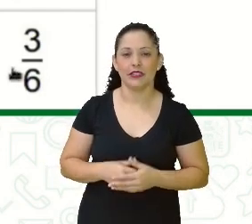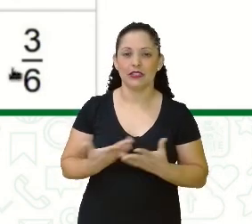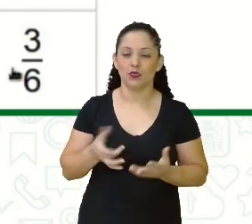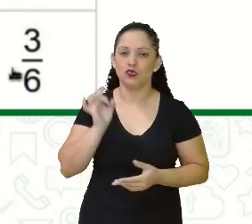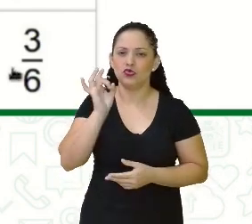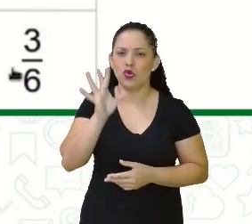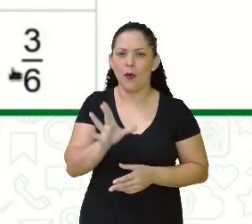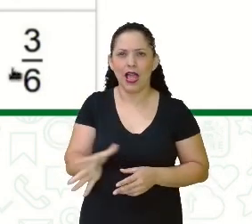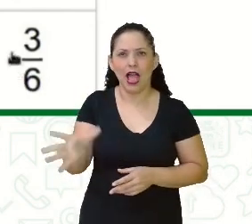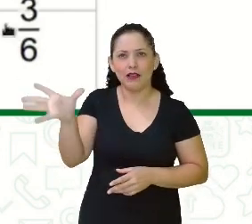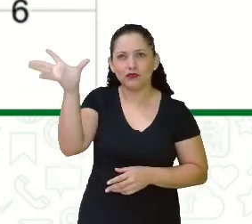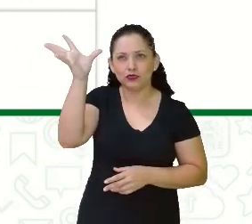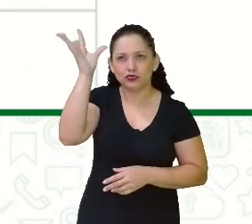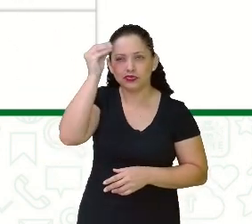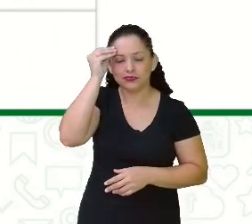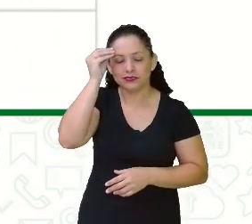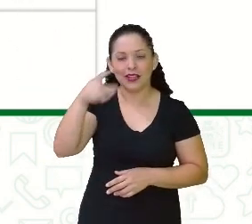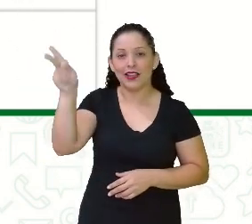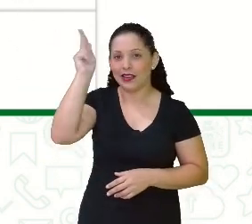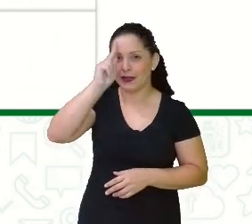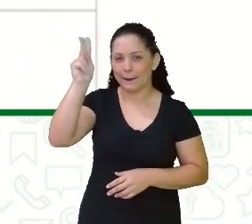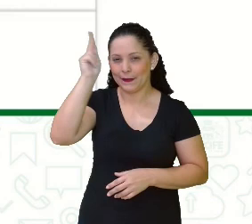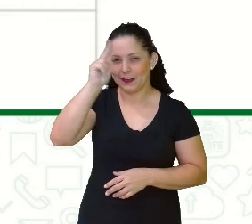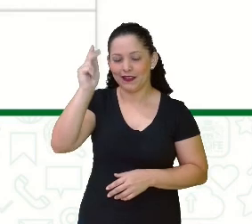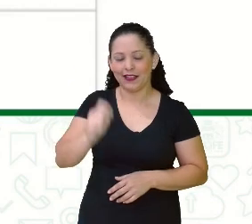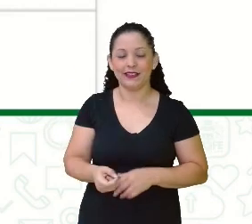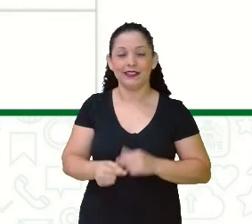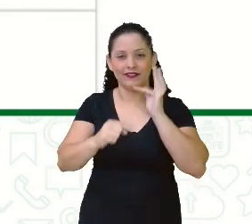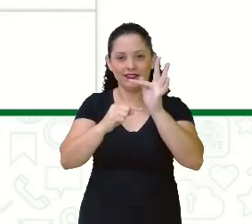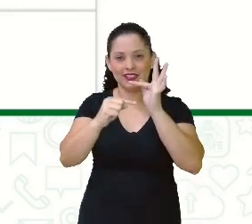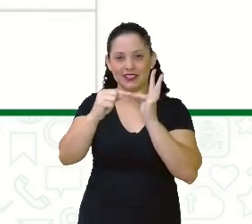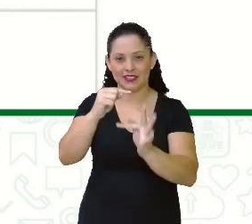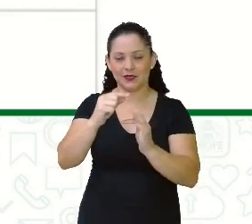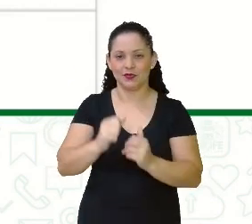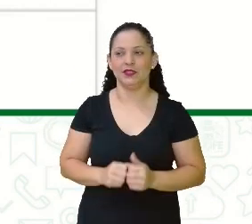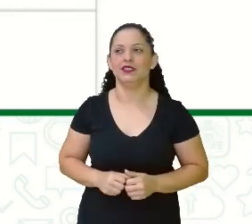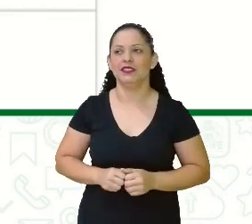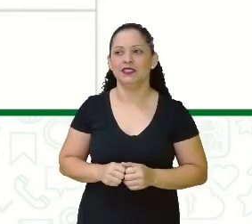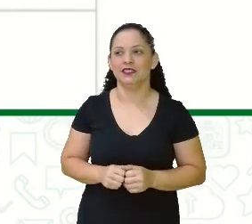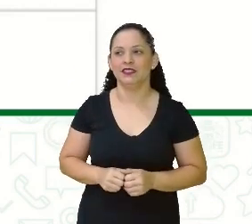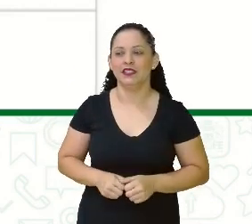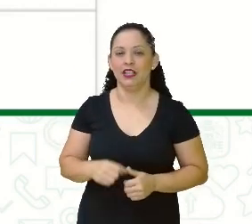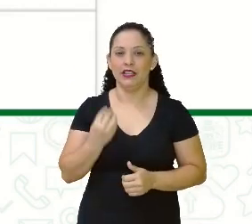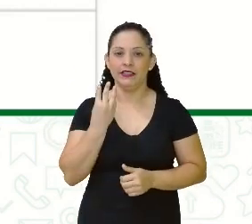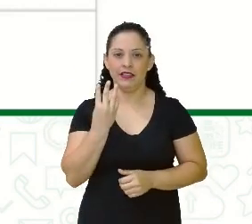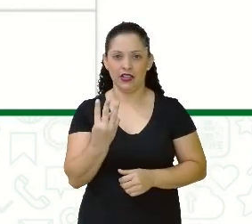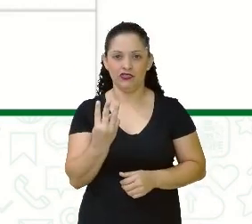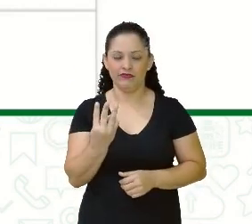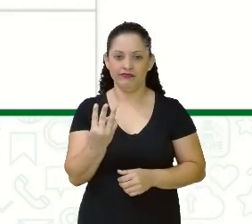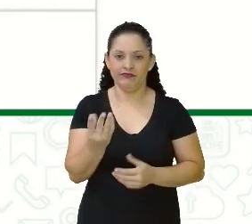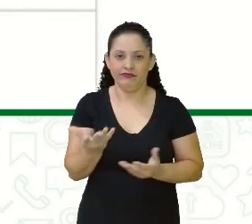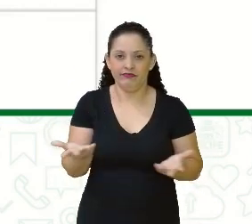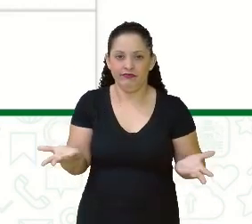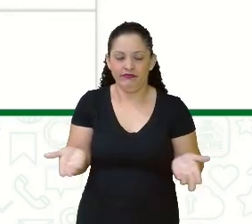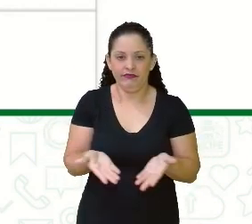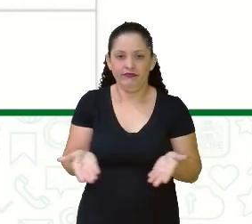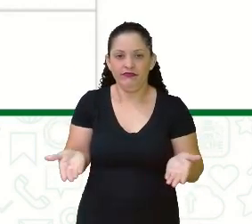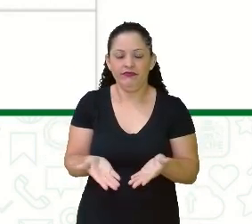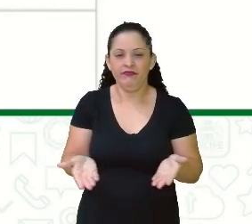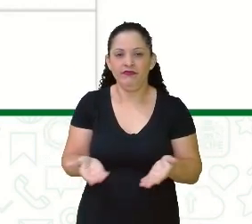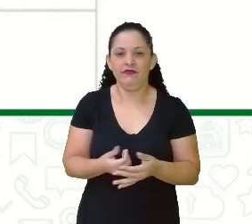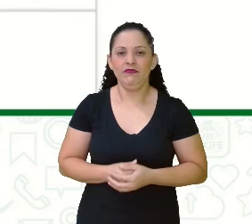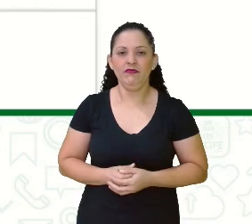aí. Esse videozinho. Então, 3 meios, e aí? Onde eu tenho 6